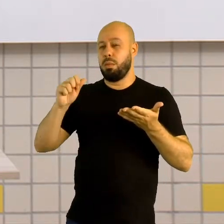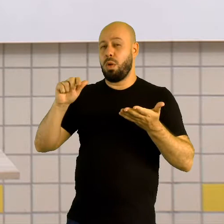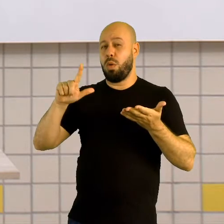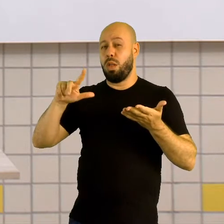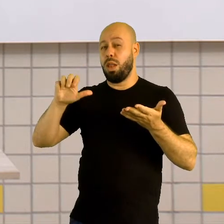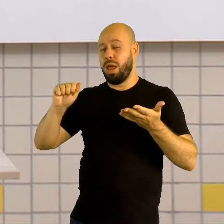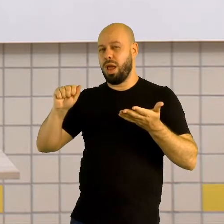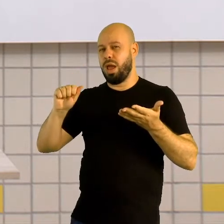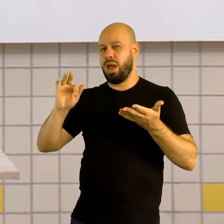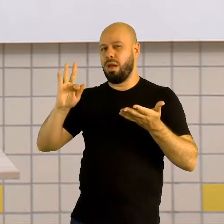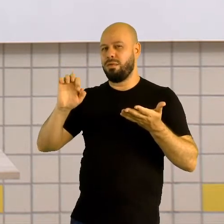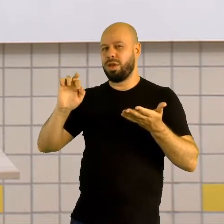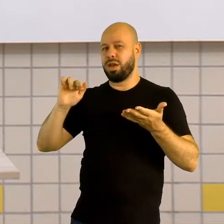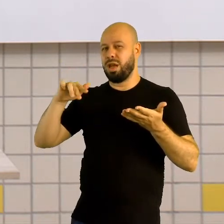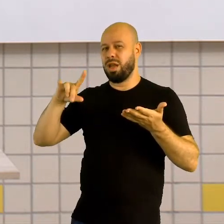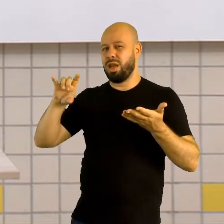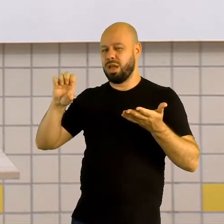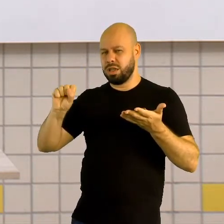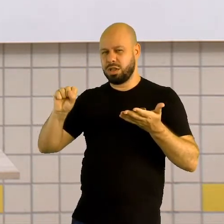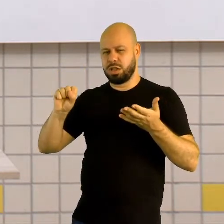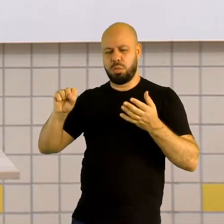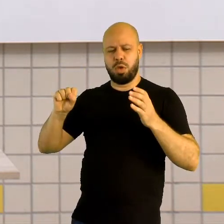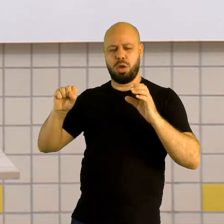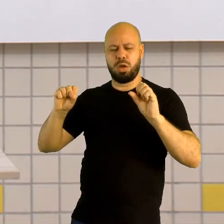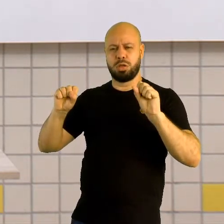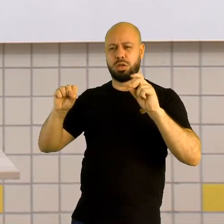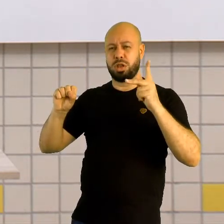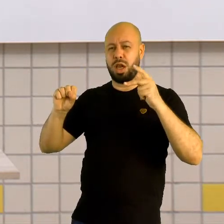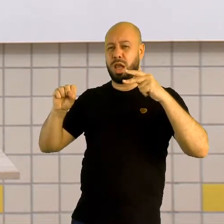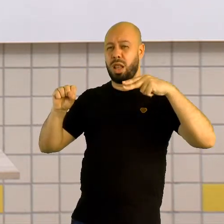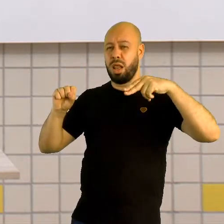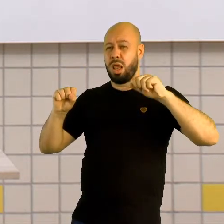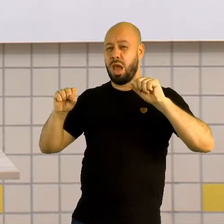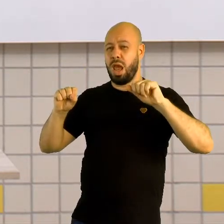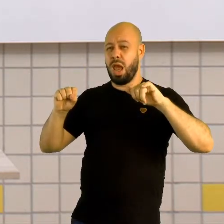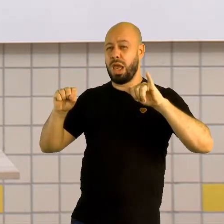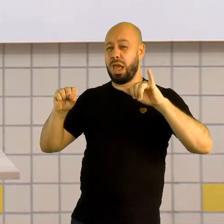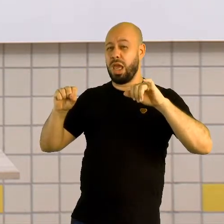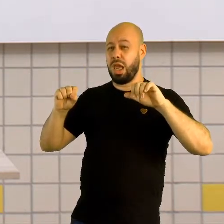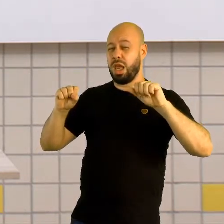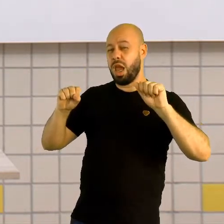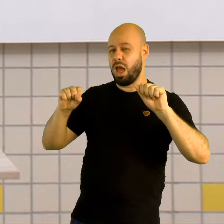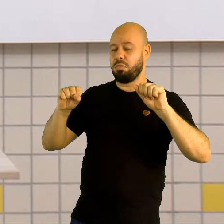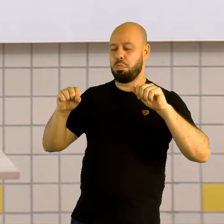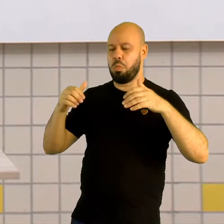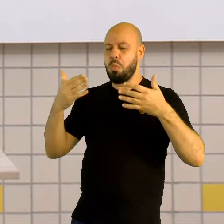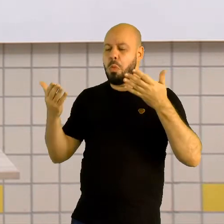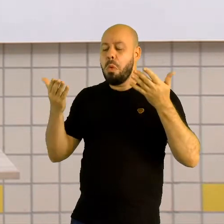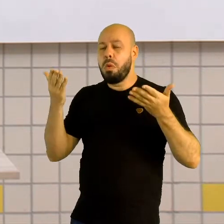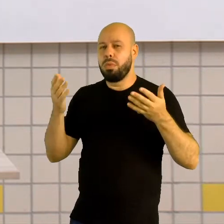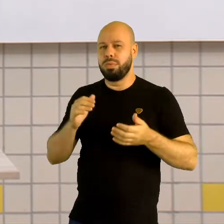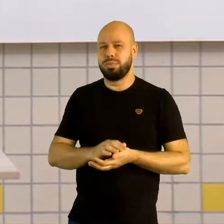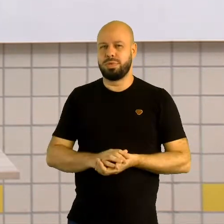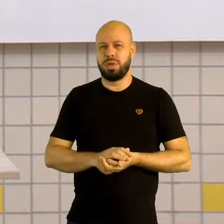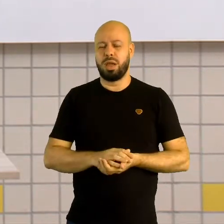Eu estou dando o direito de escolha para ele, certo? Então,